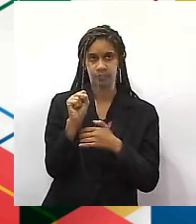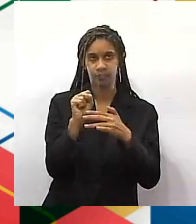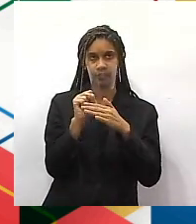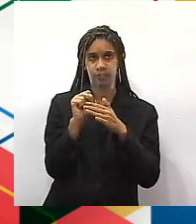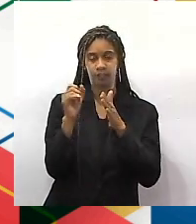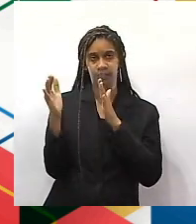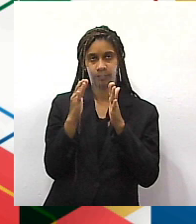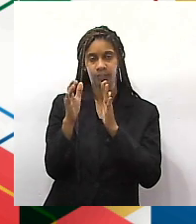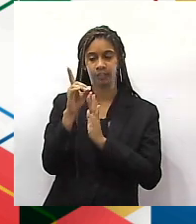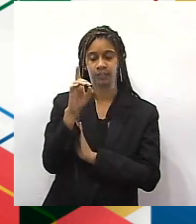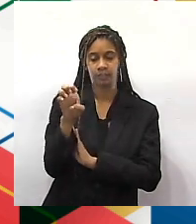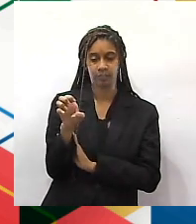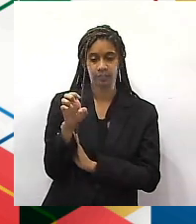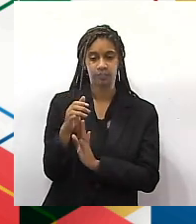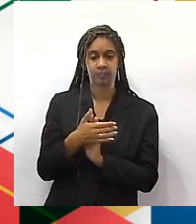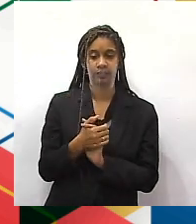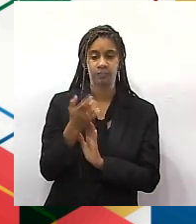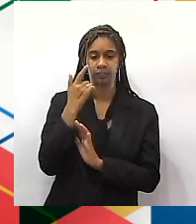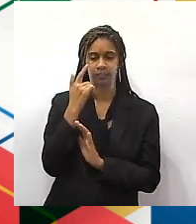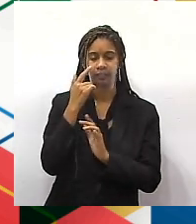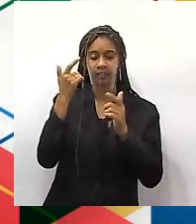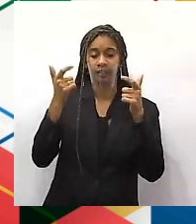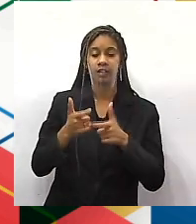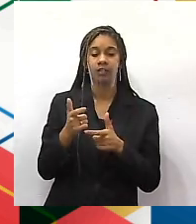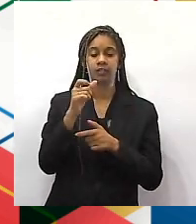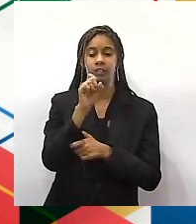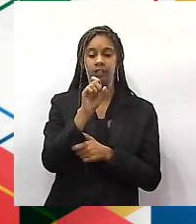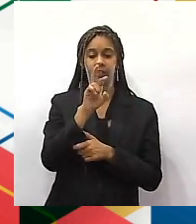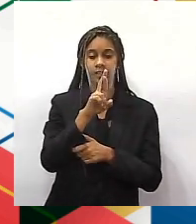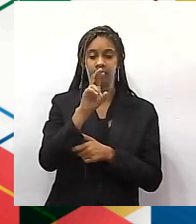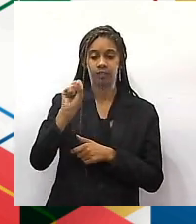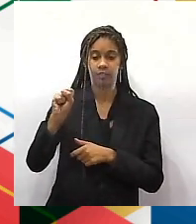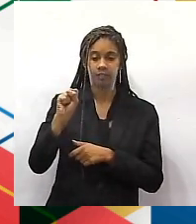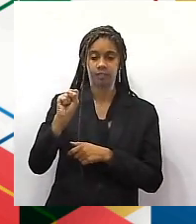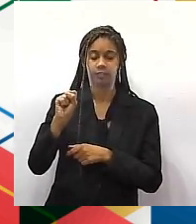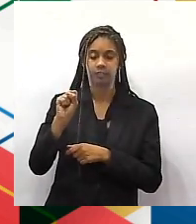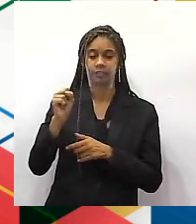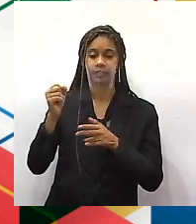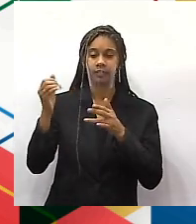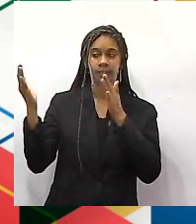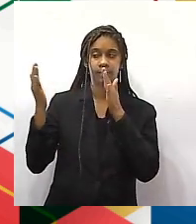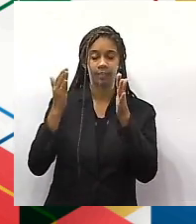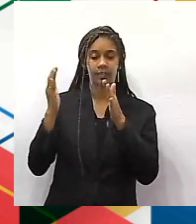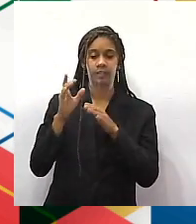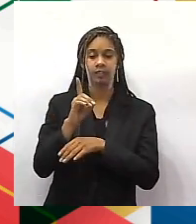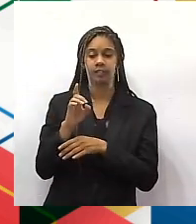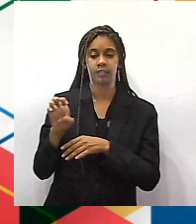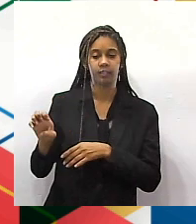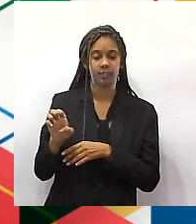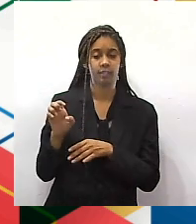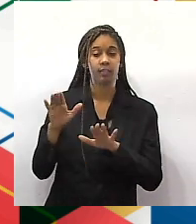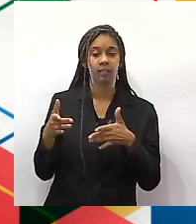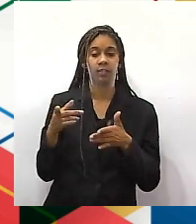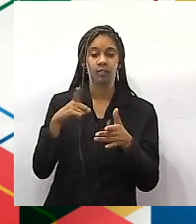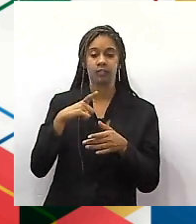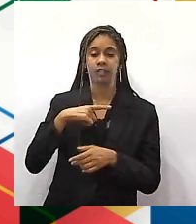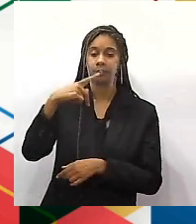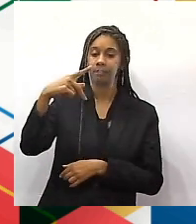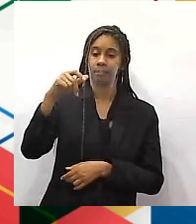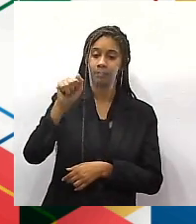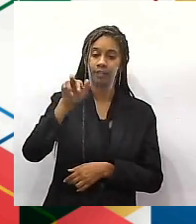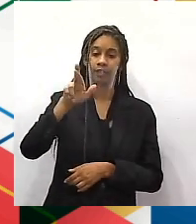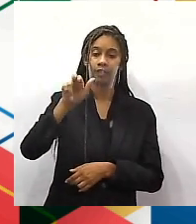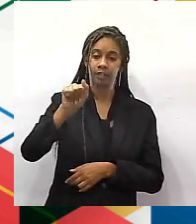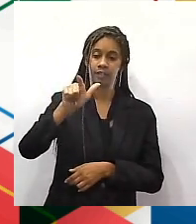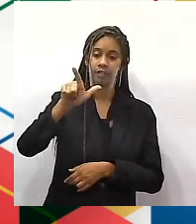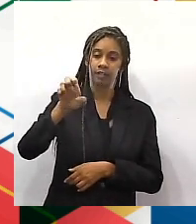paralelo a DE. Onde é que está RS? Olha RS aqui no meio. Ele é paralelo a DE. Quando vem essa informação aqui, eu já sei que eu